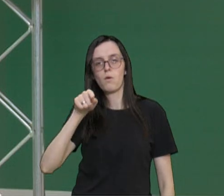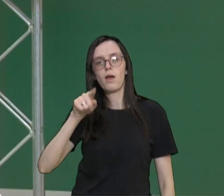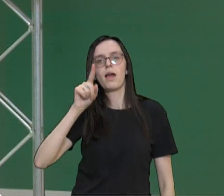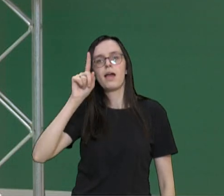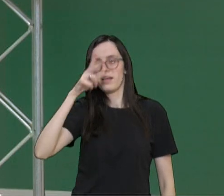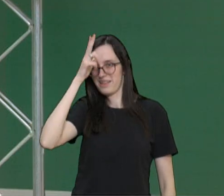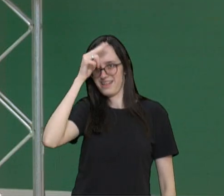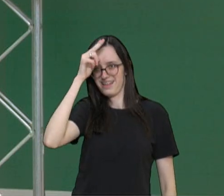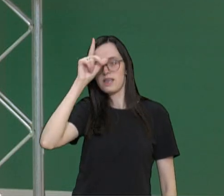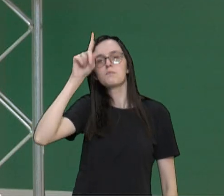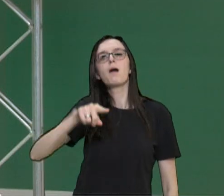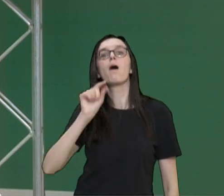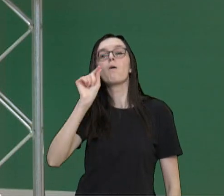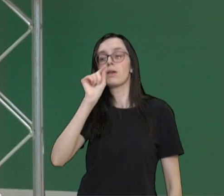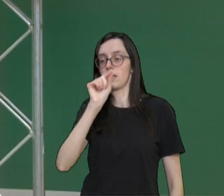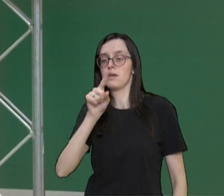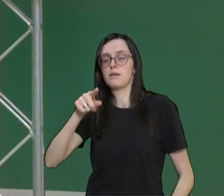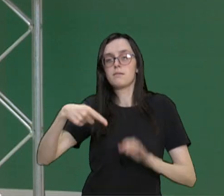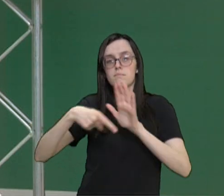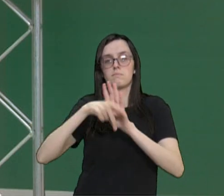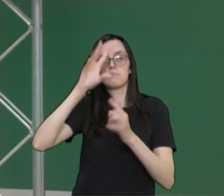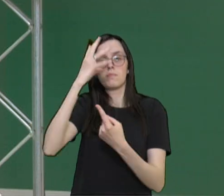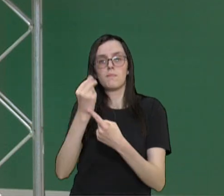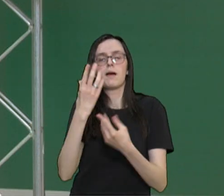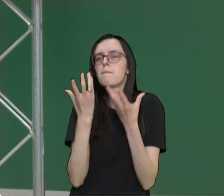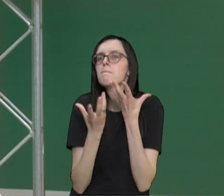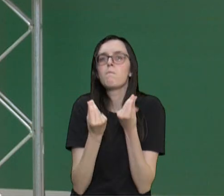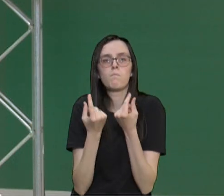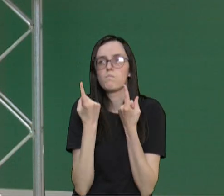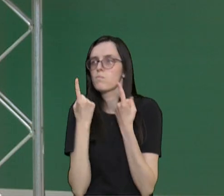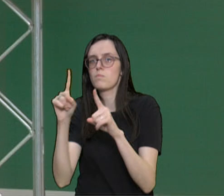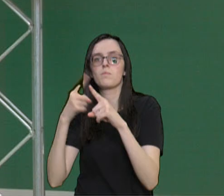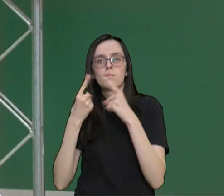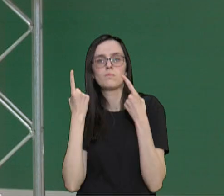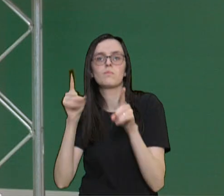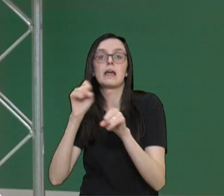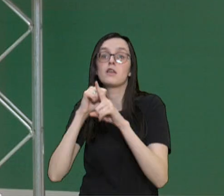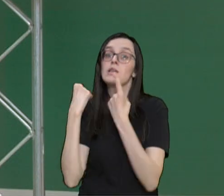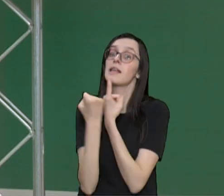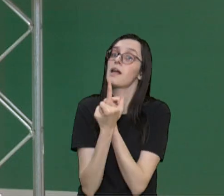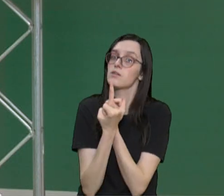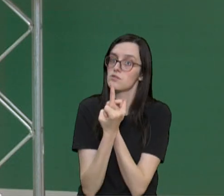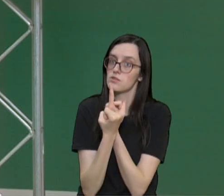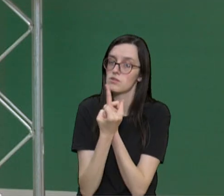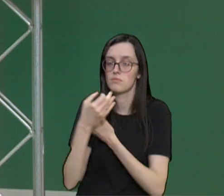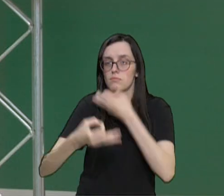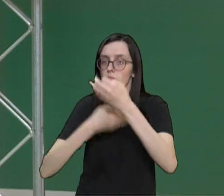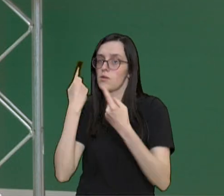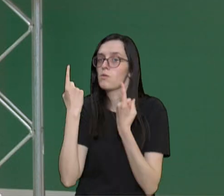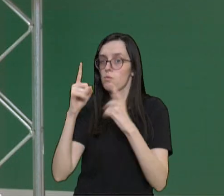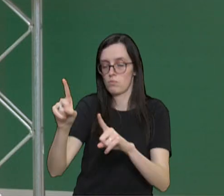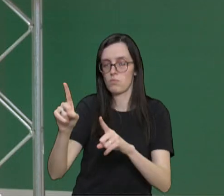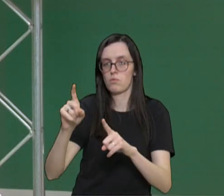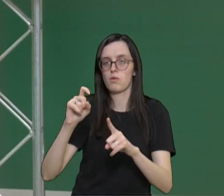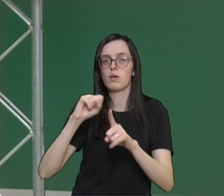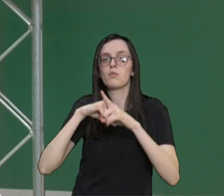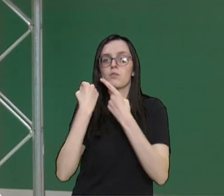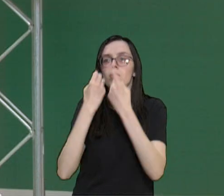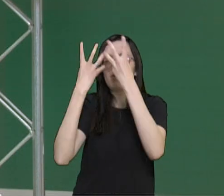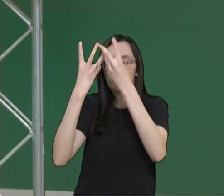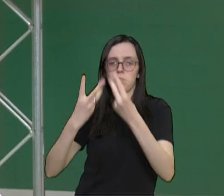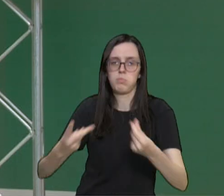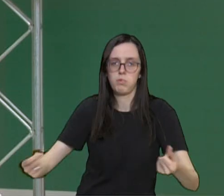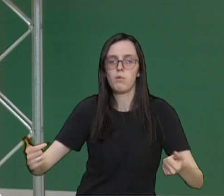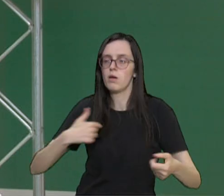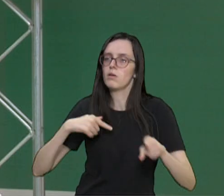crítica, porque ela vai fazer uma crítica à sociedade. Tá? A sociedade está se desconstruindo, então eu vou